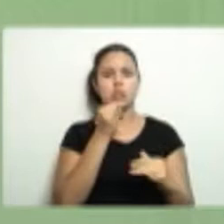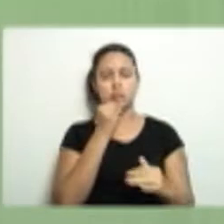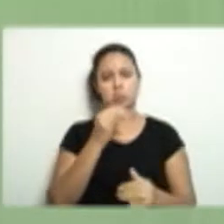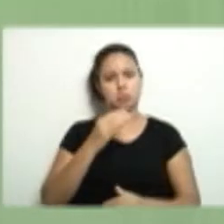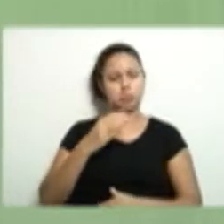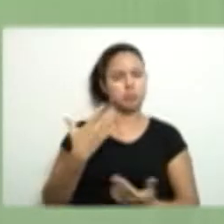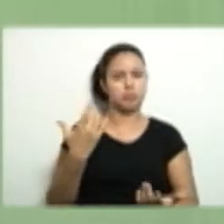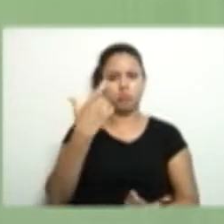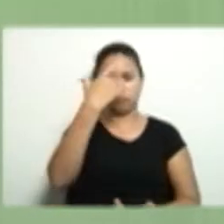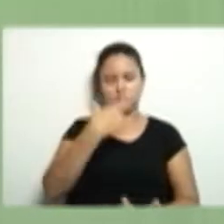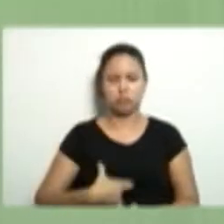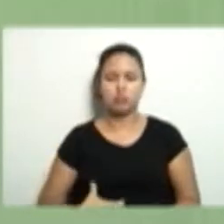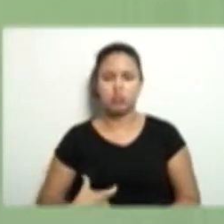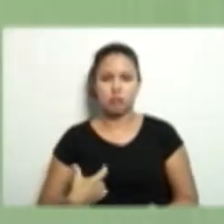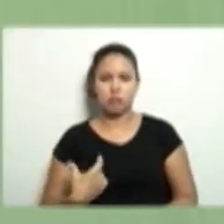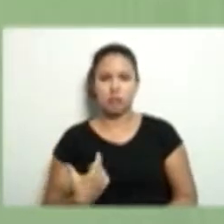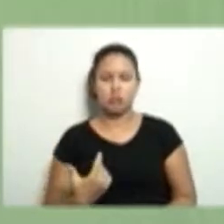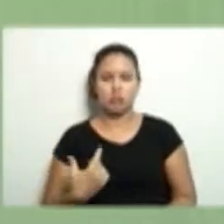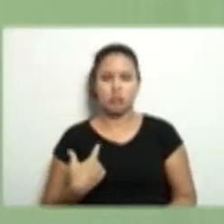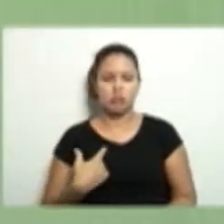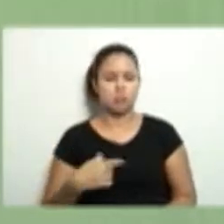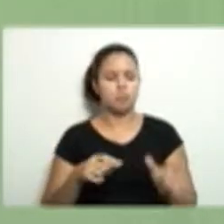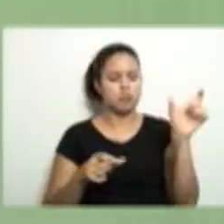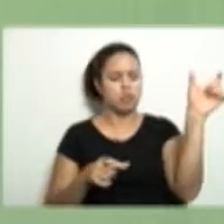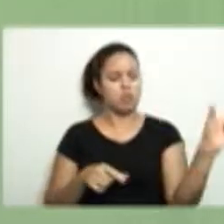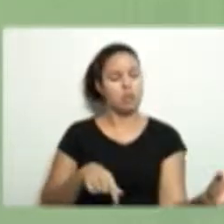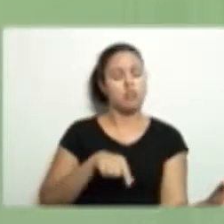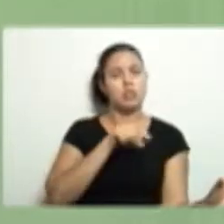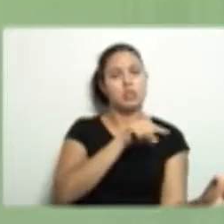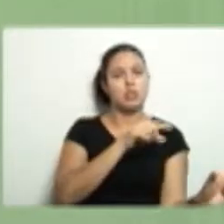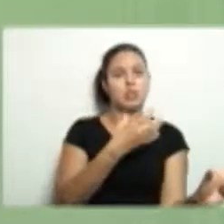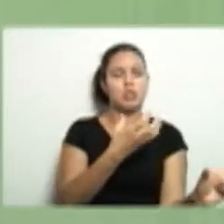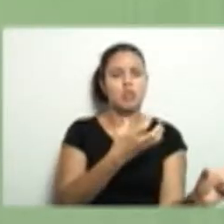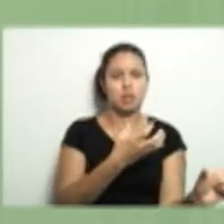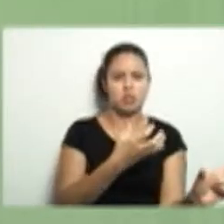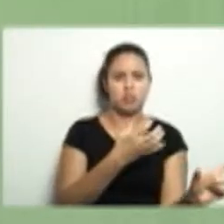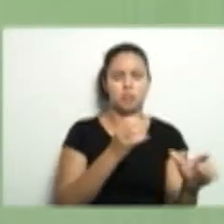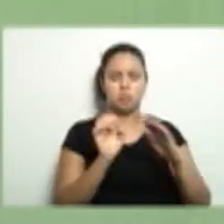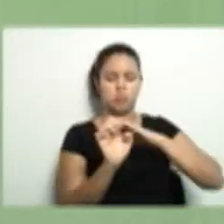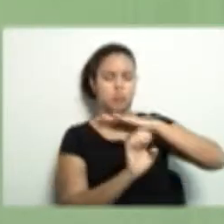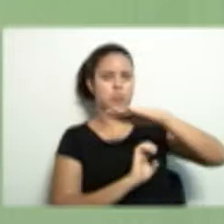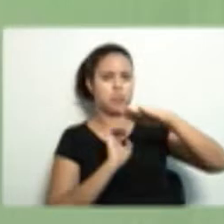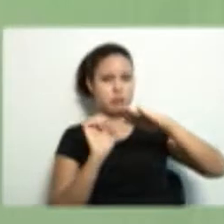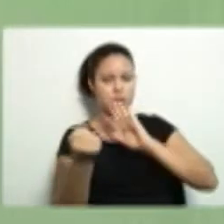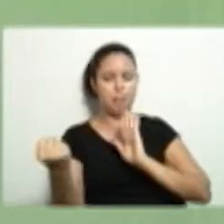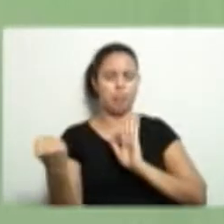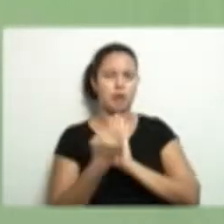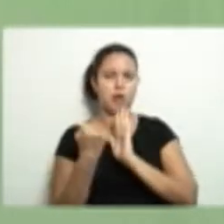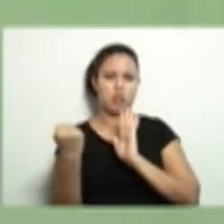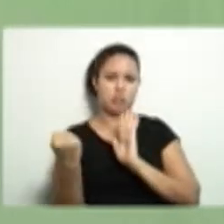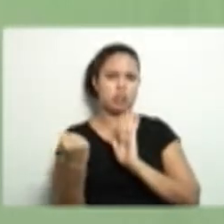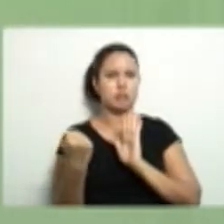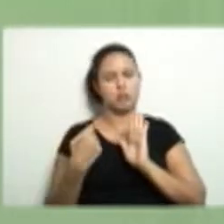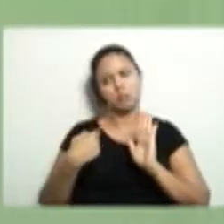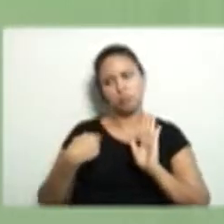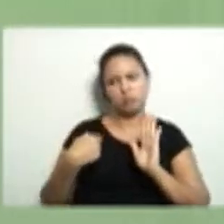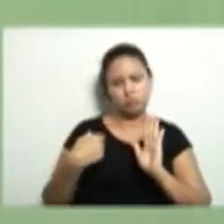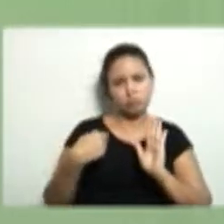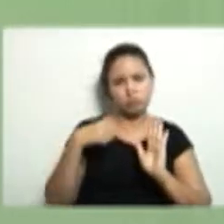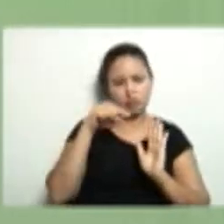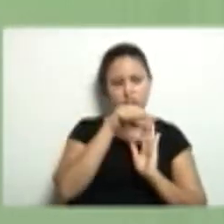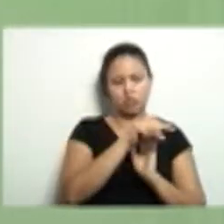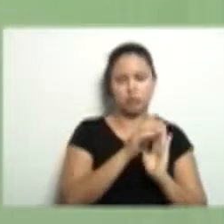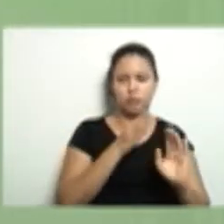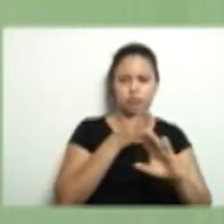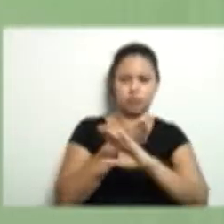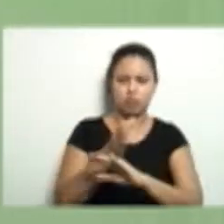Montar uma cooperativa nova, eu quero um logotipo, eu contrato um profissional para desenhar. Decoração de uma festa, vou fazer uma festa de 15 anos, uma